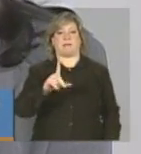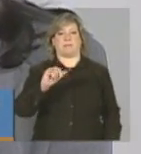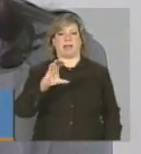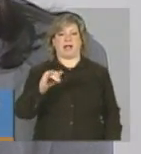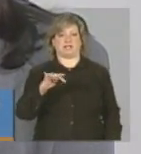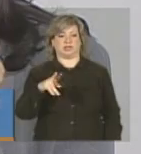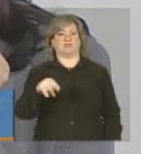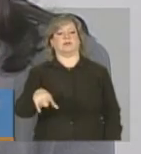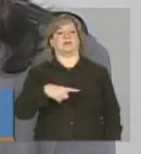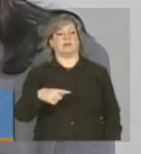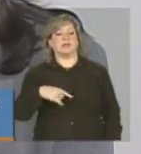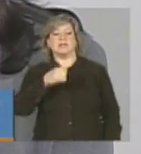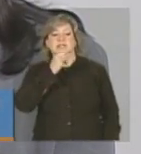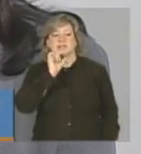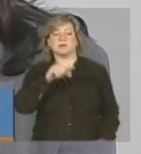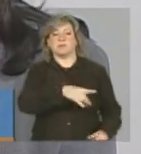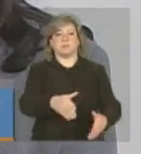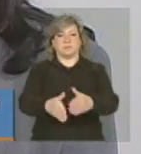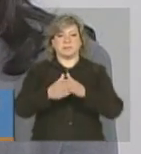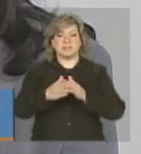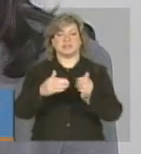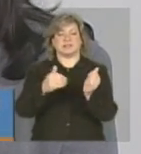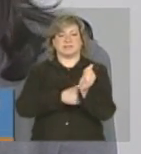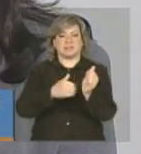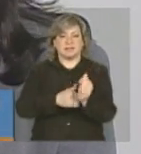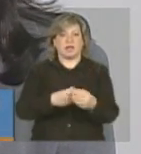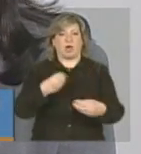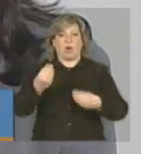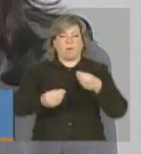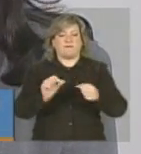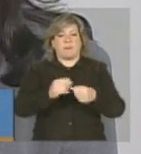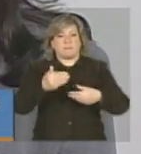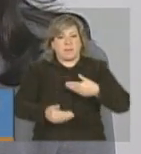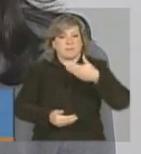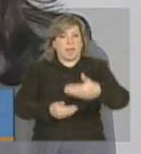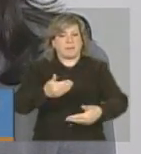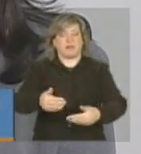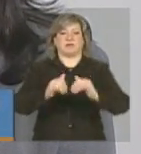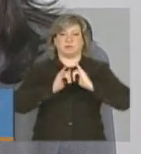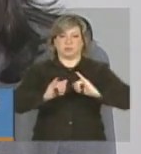solicitação de senha que a gente construiu um passo a passo e quando divulgou, a gente já